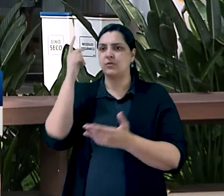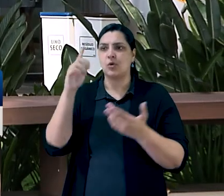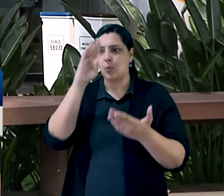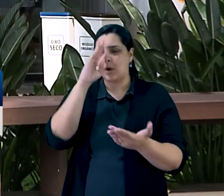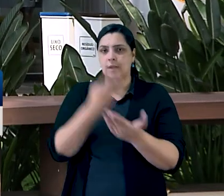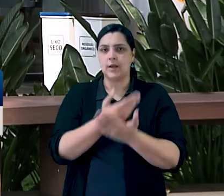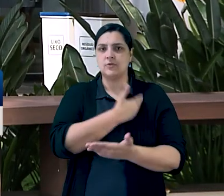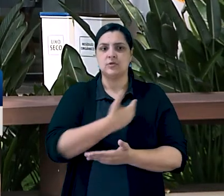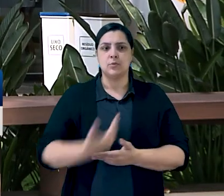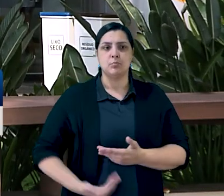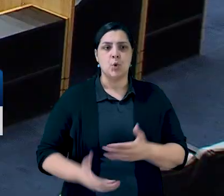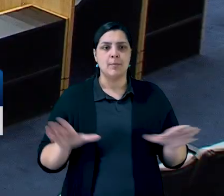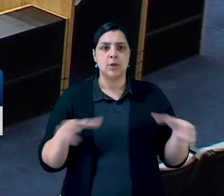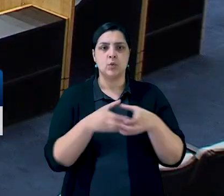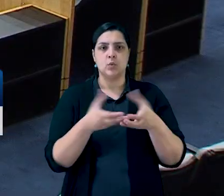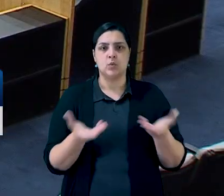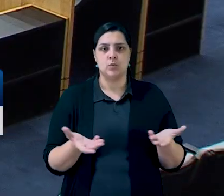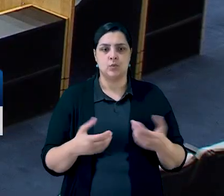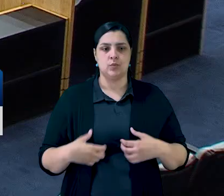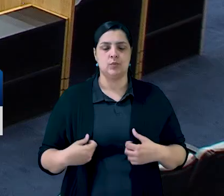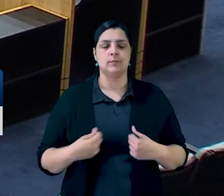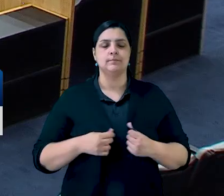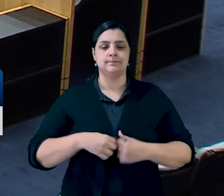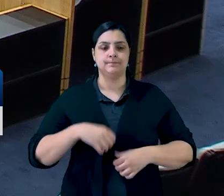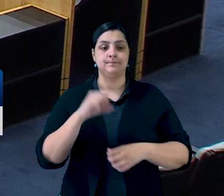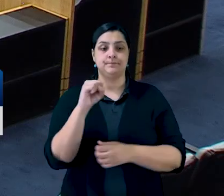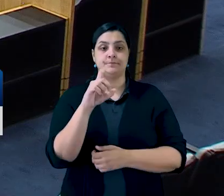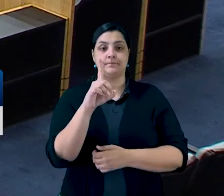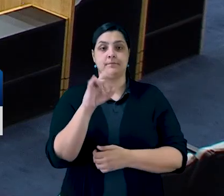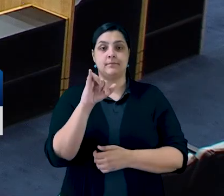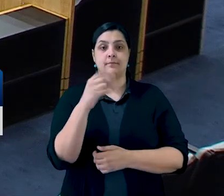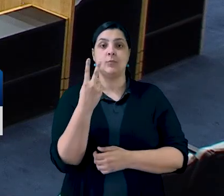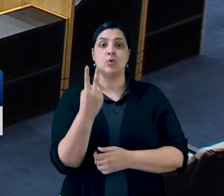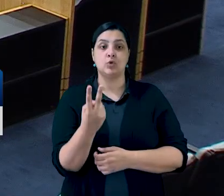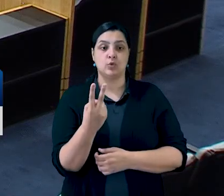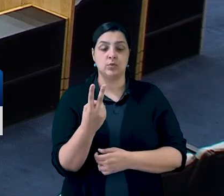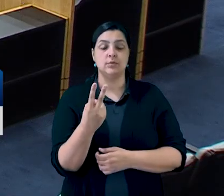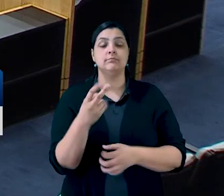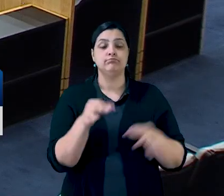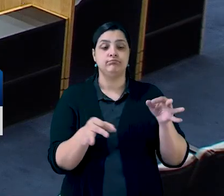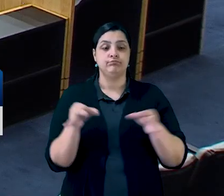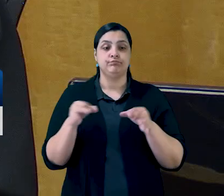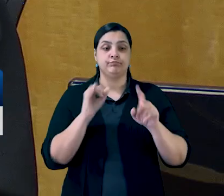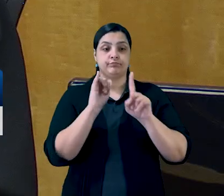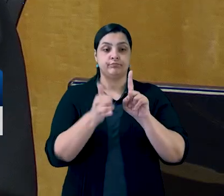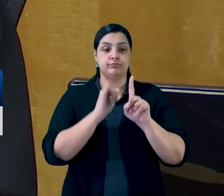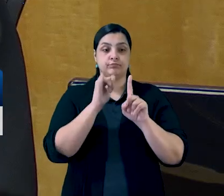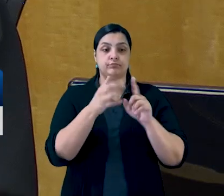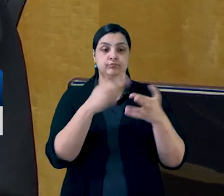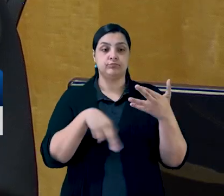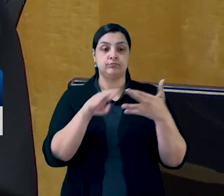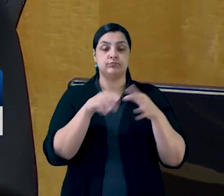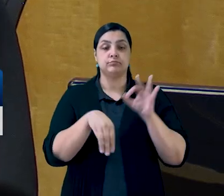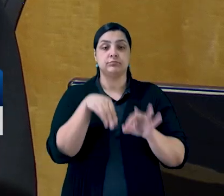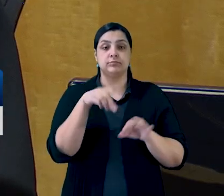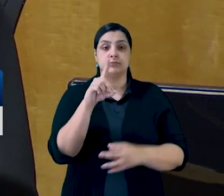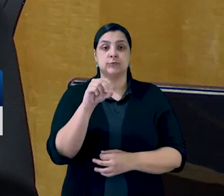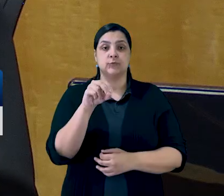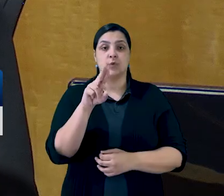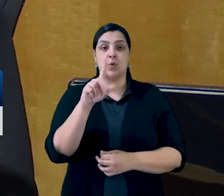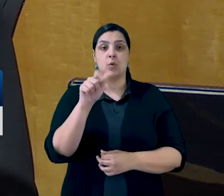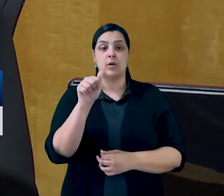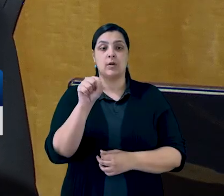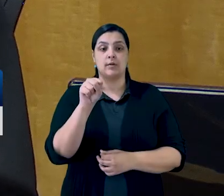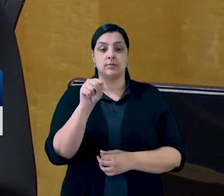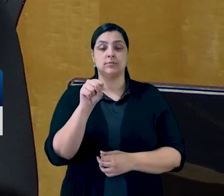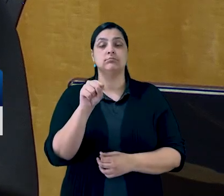nas instituições públicas. O caso foi julgado pela seção 2 de dissídios individuais. O relator do recurso, o ministro